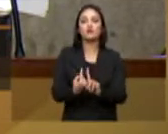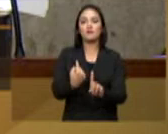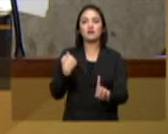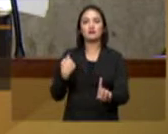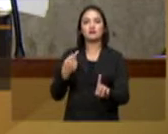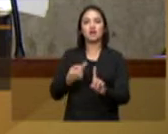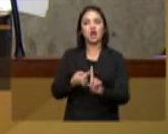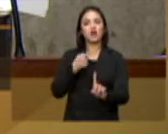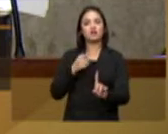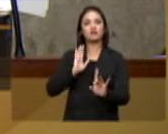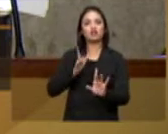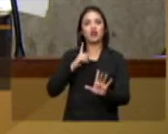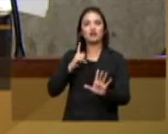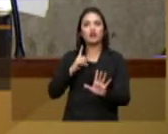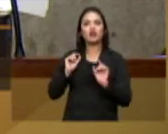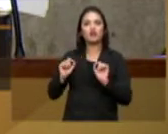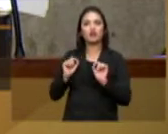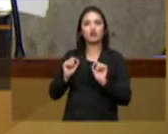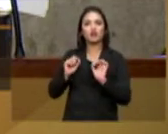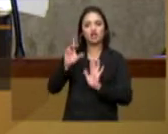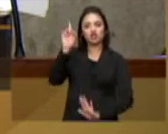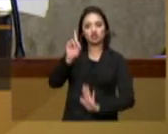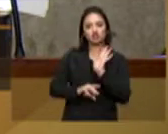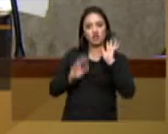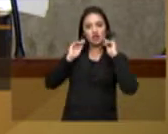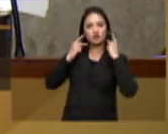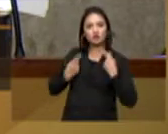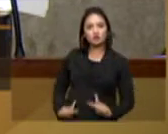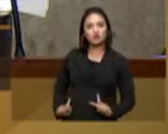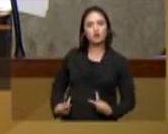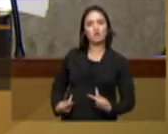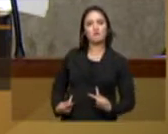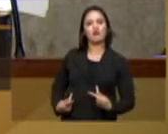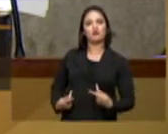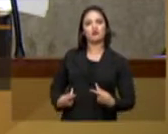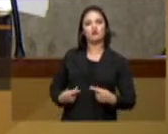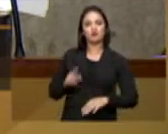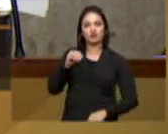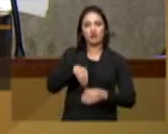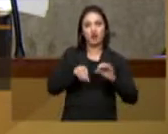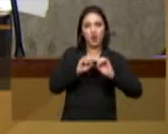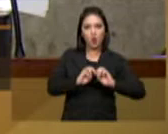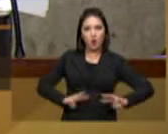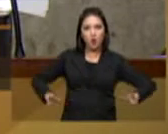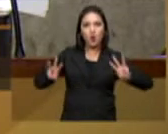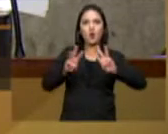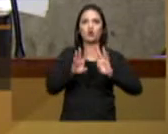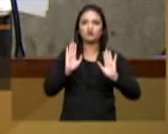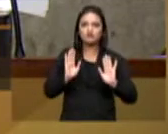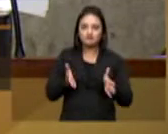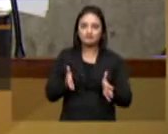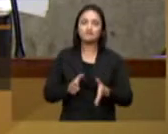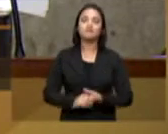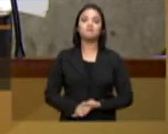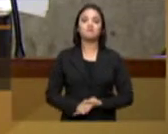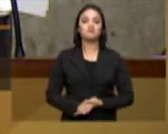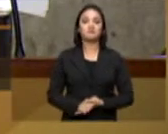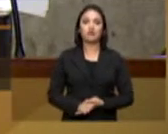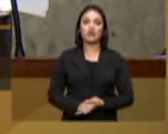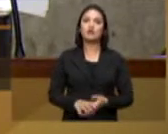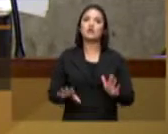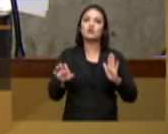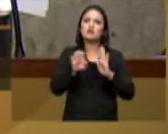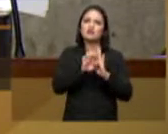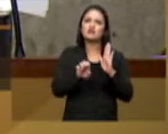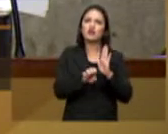em nível global dos direitos humanos no âmbito das Nações Unidas. Esses importantes estatutos